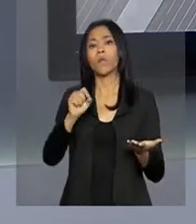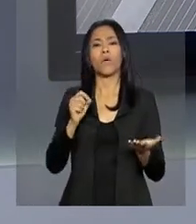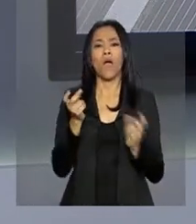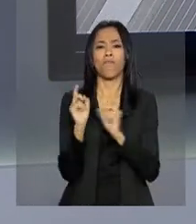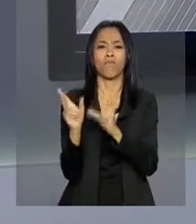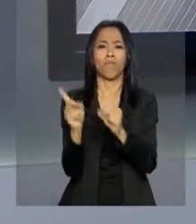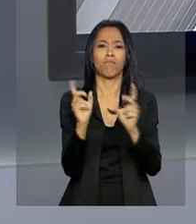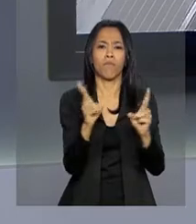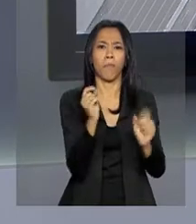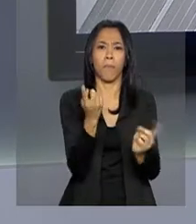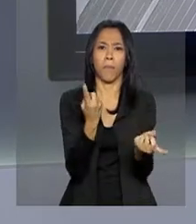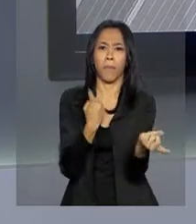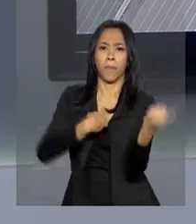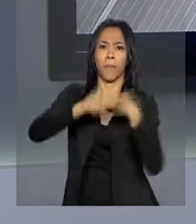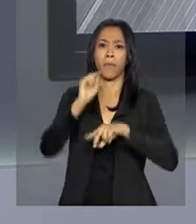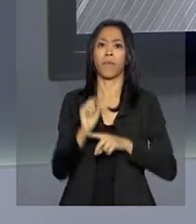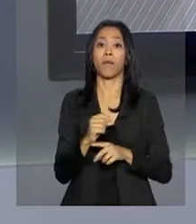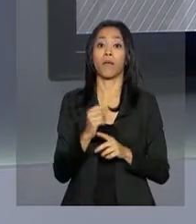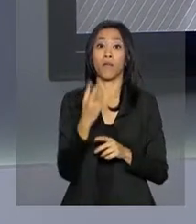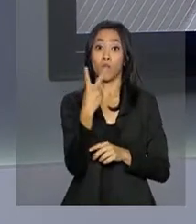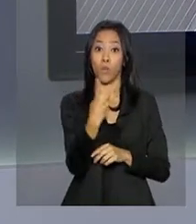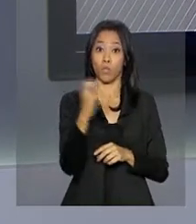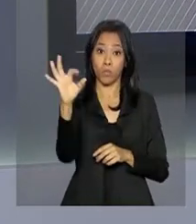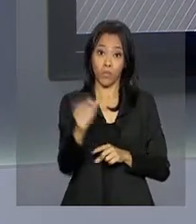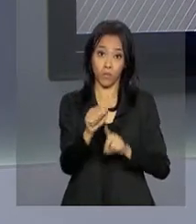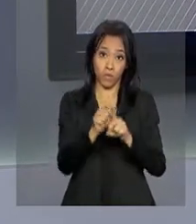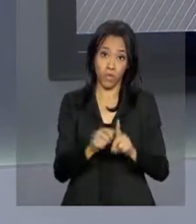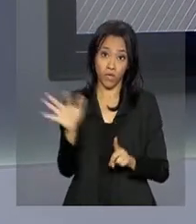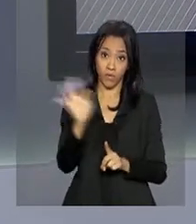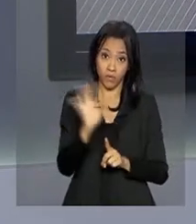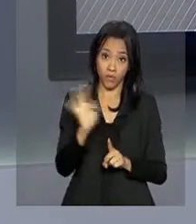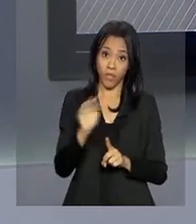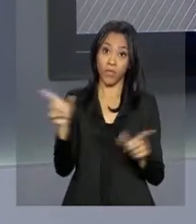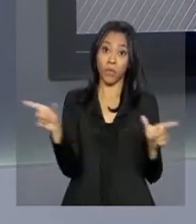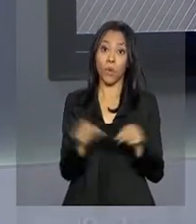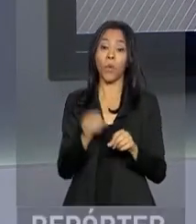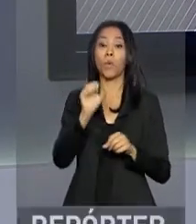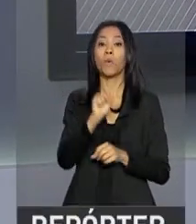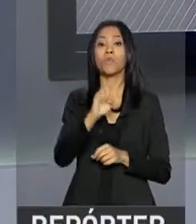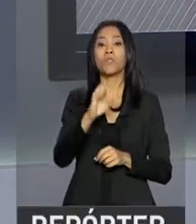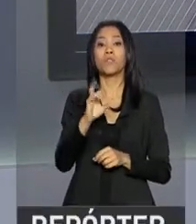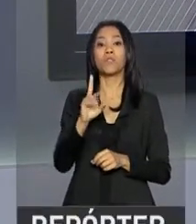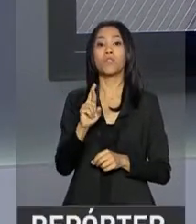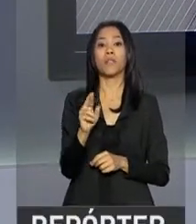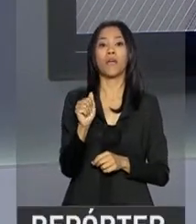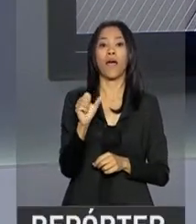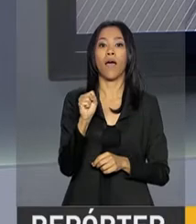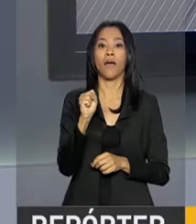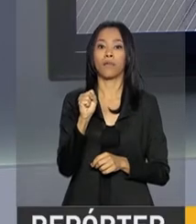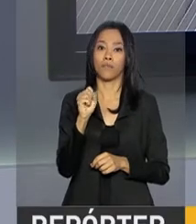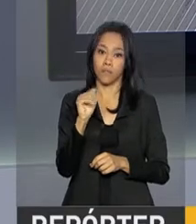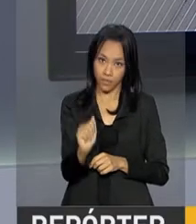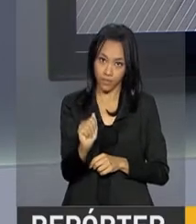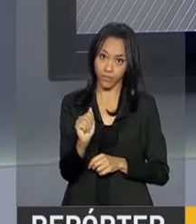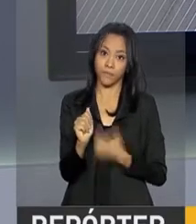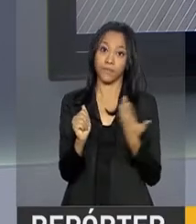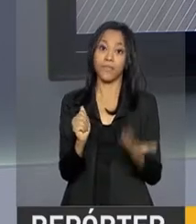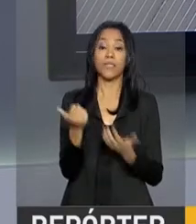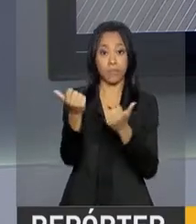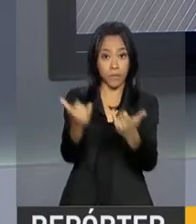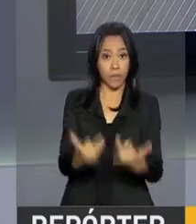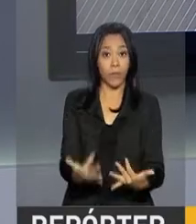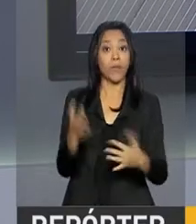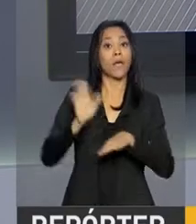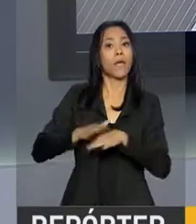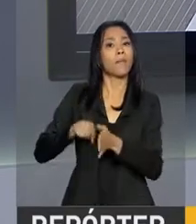comércio cresceu 2% em fevereiro de acordo com o serasa experian um dos principais serviços de proteção de crédito do país